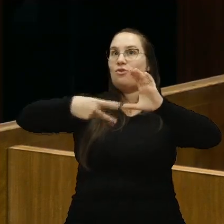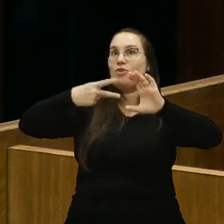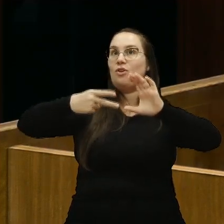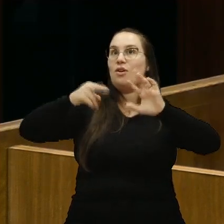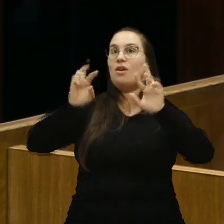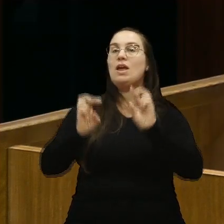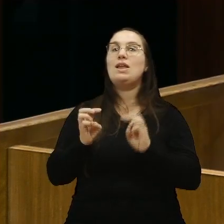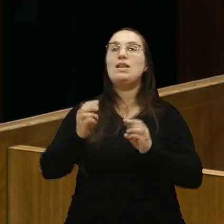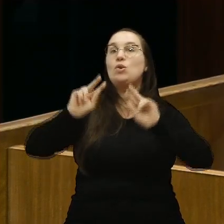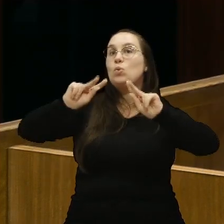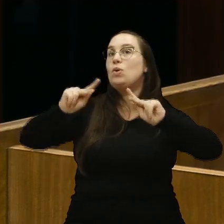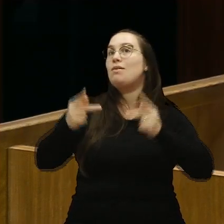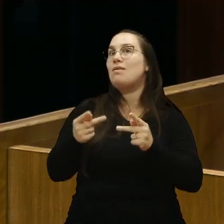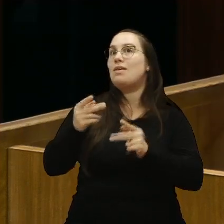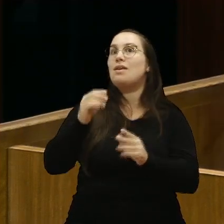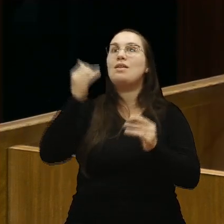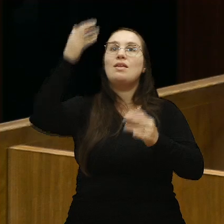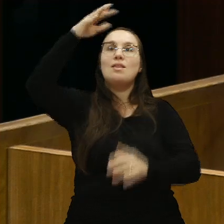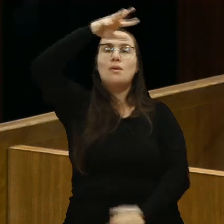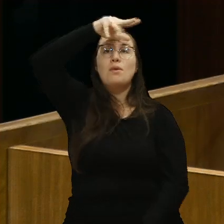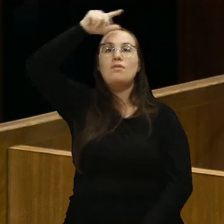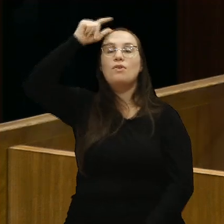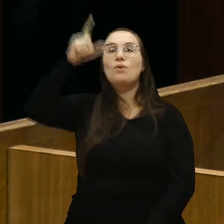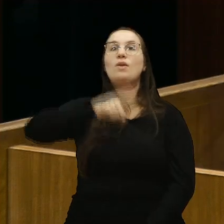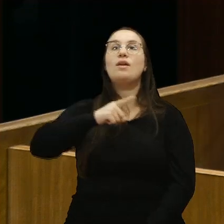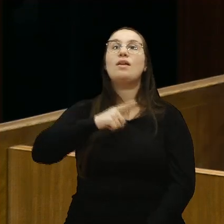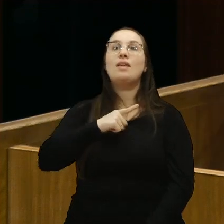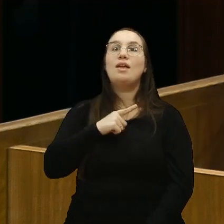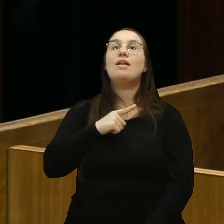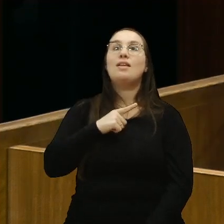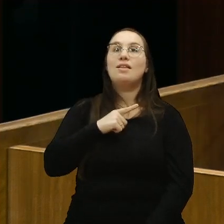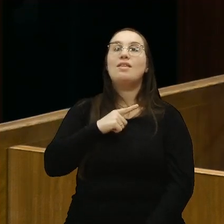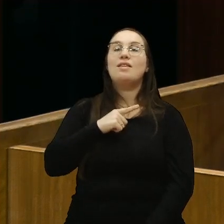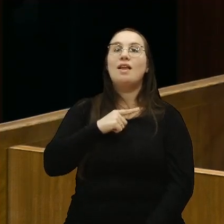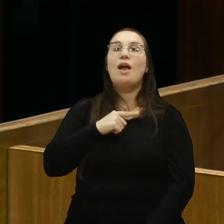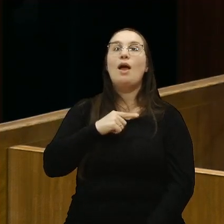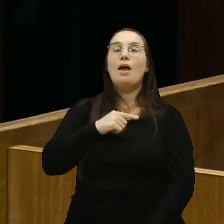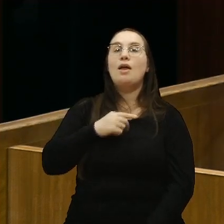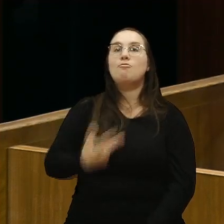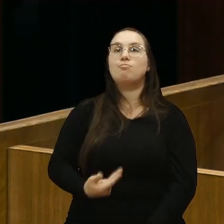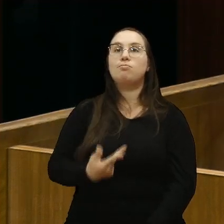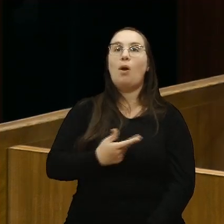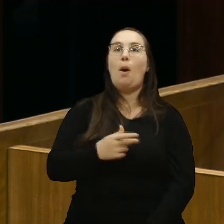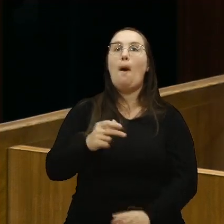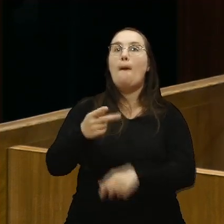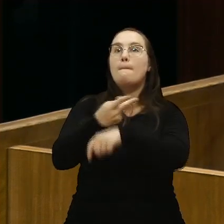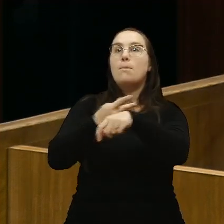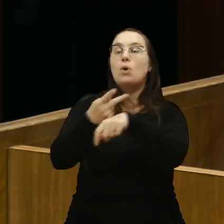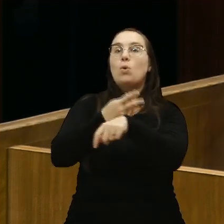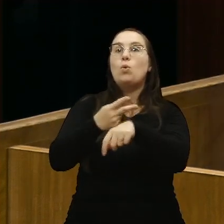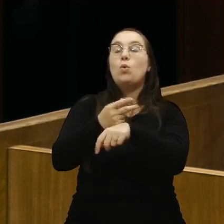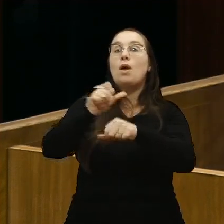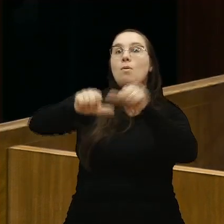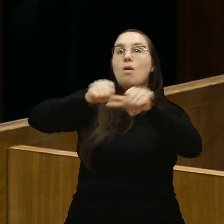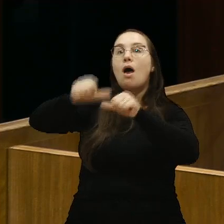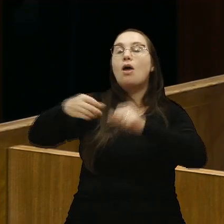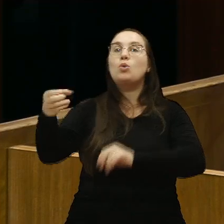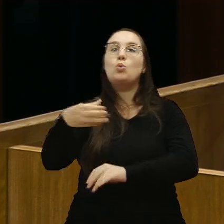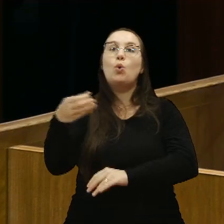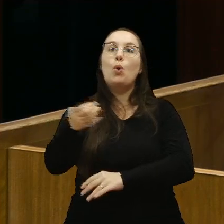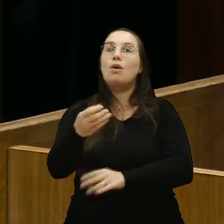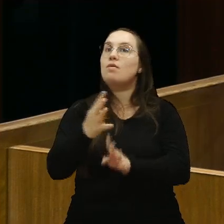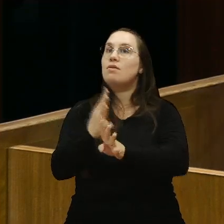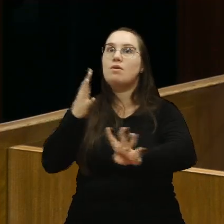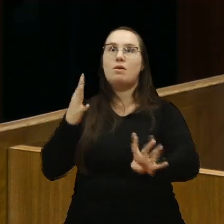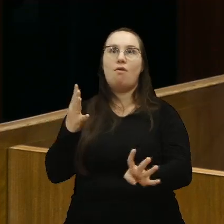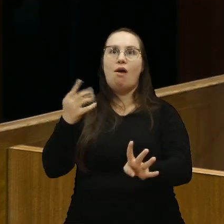site da prefeitura e tinha uma informação: quem tem procedimento anterior a tal data, por favor, procurar o DACRA para atualizar, senão não vai estar na